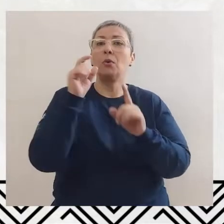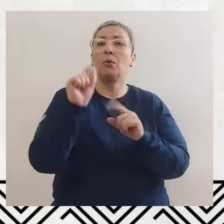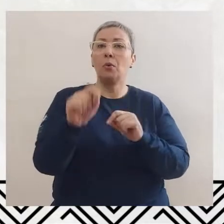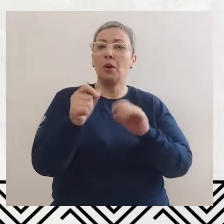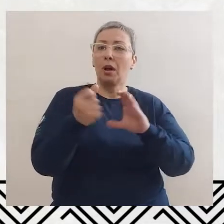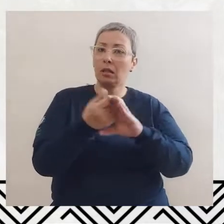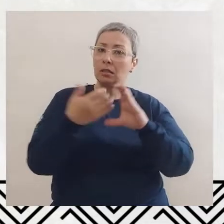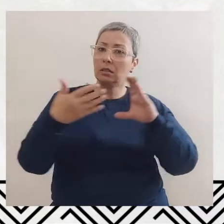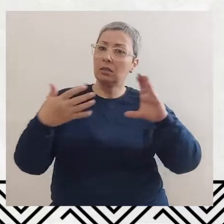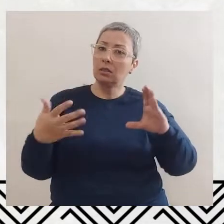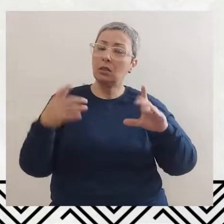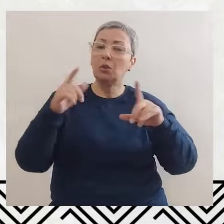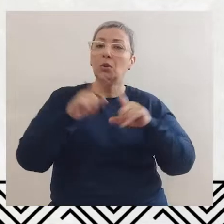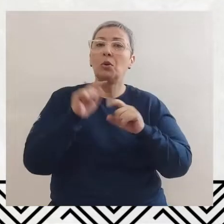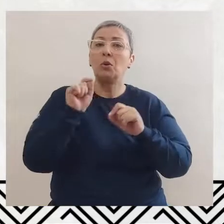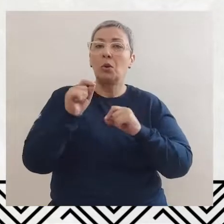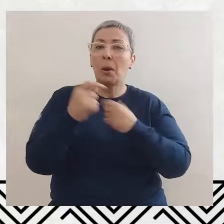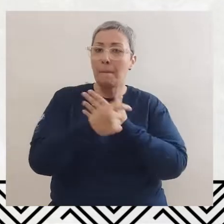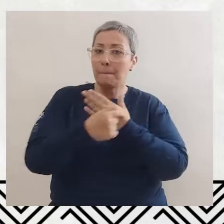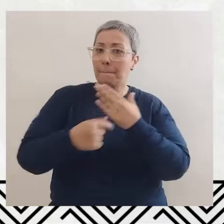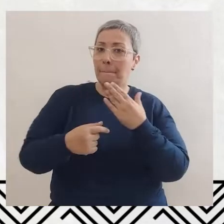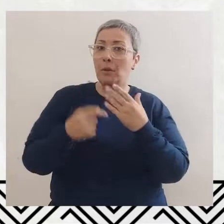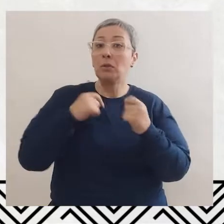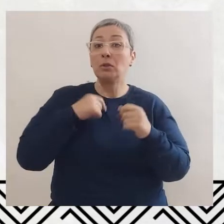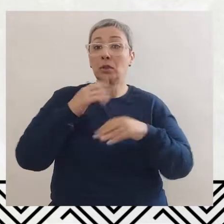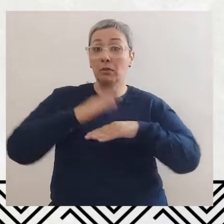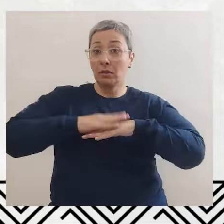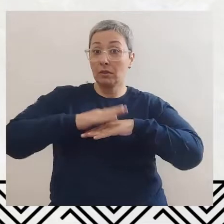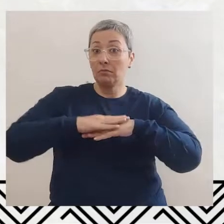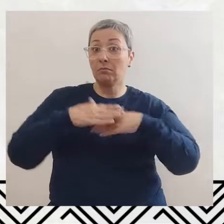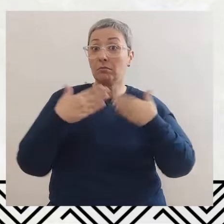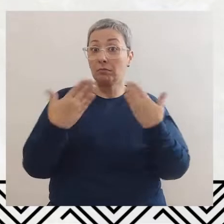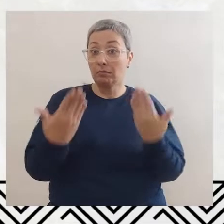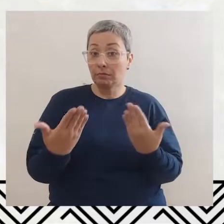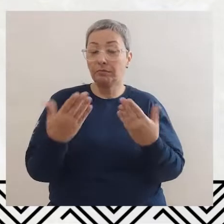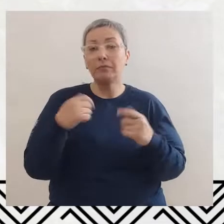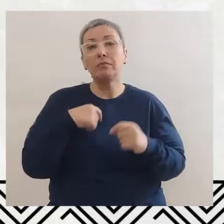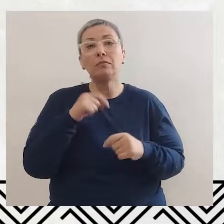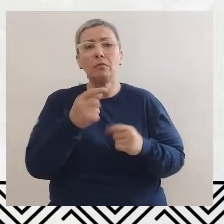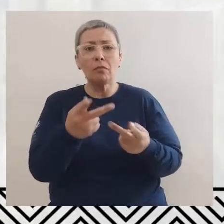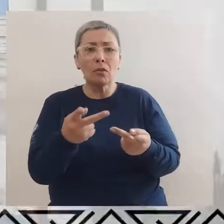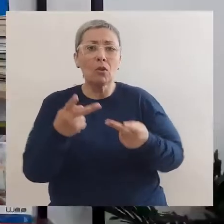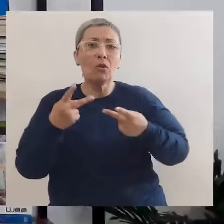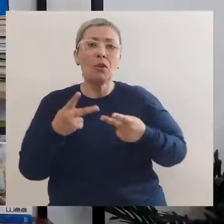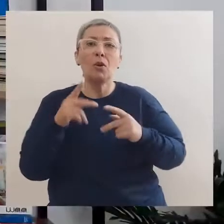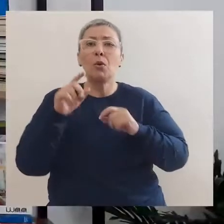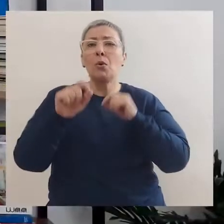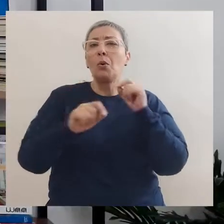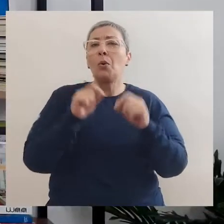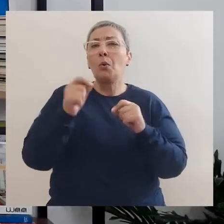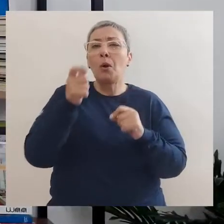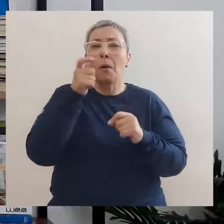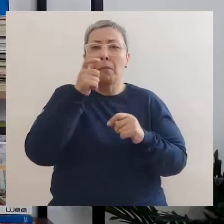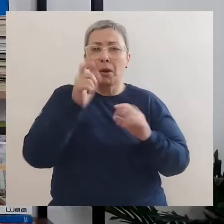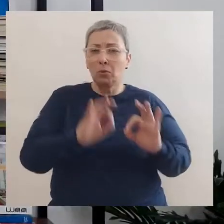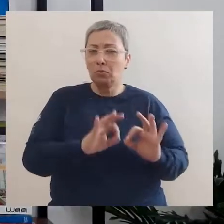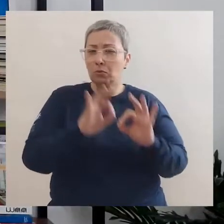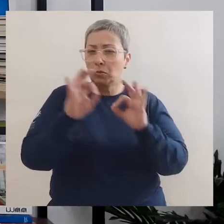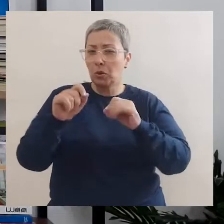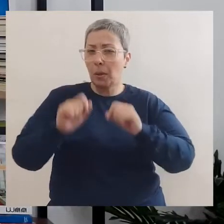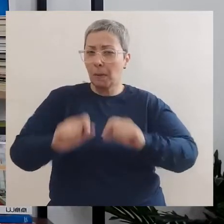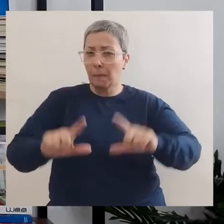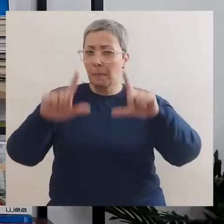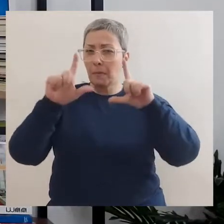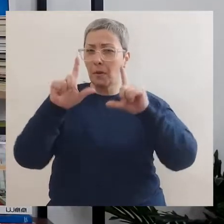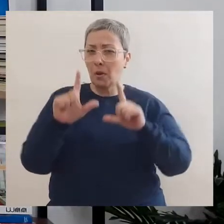ele marca a característica do seu autor, de quem o produz, tudo bem? Agora eu quero convidar você para observar